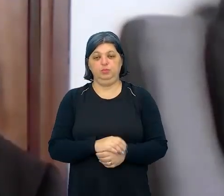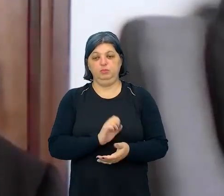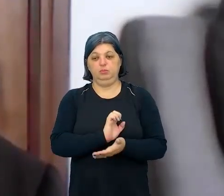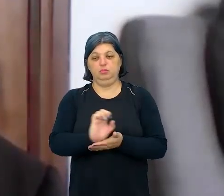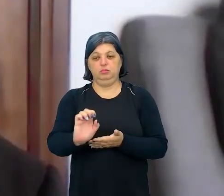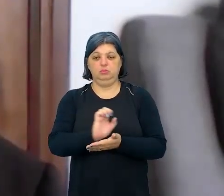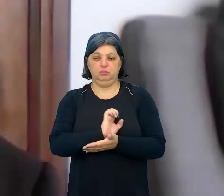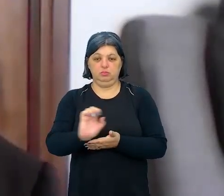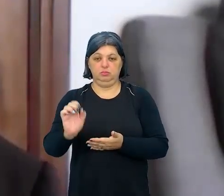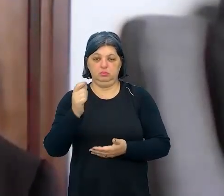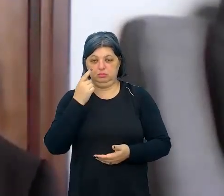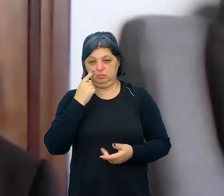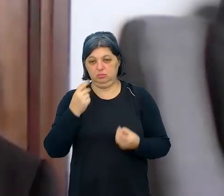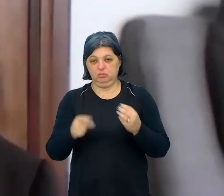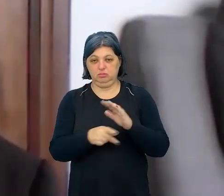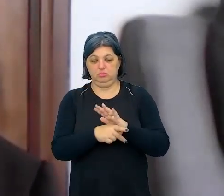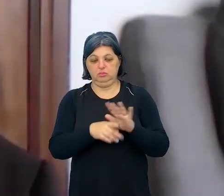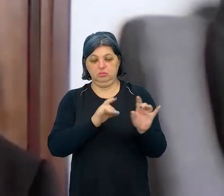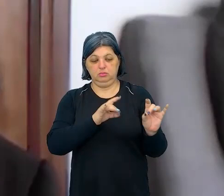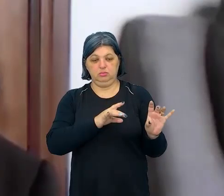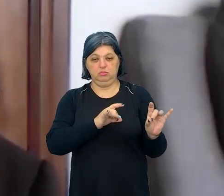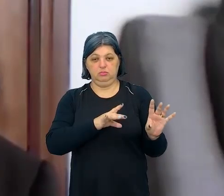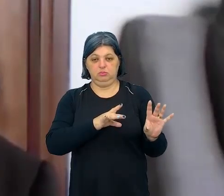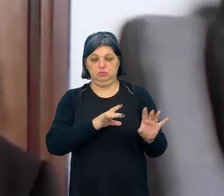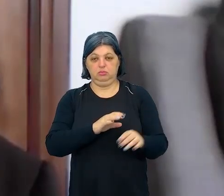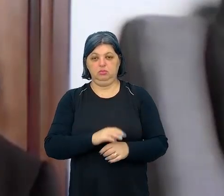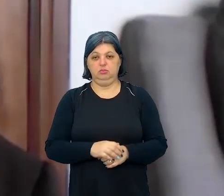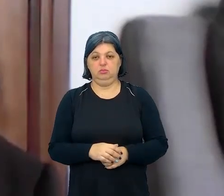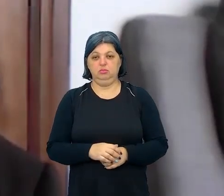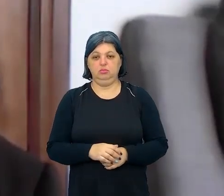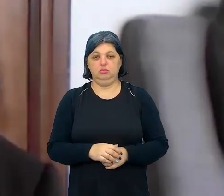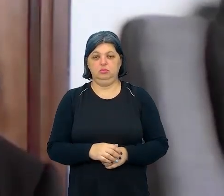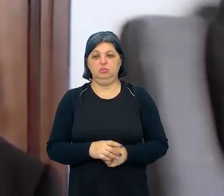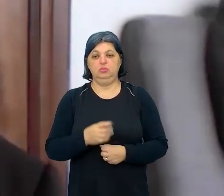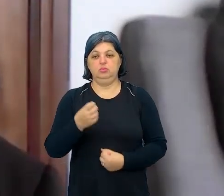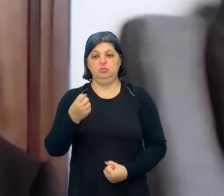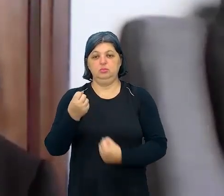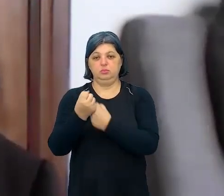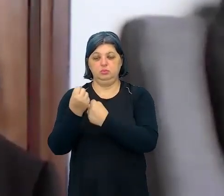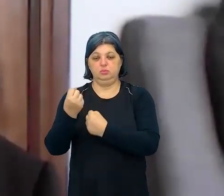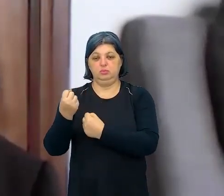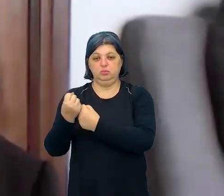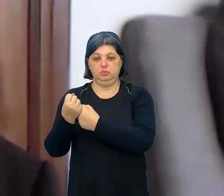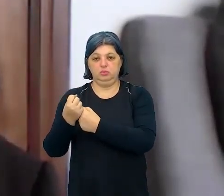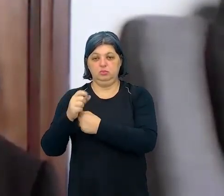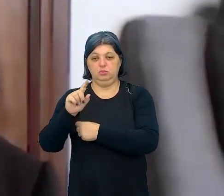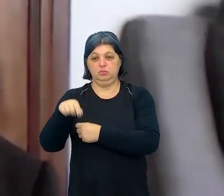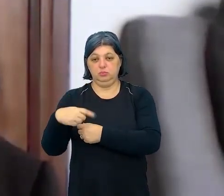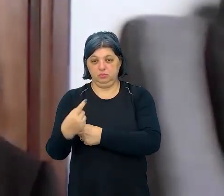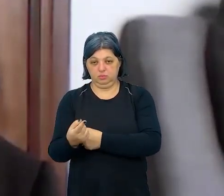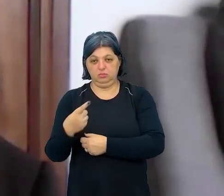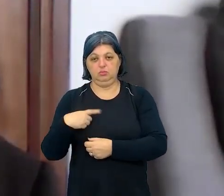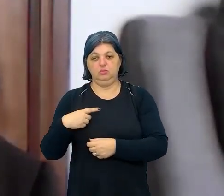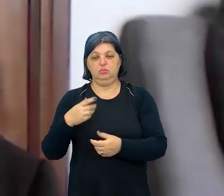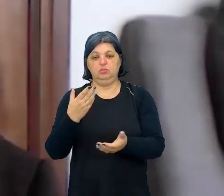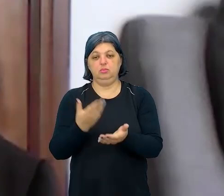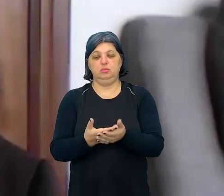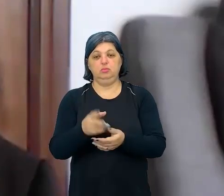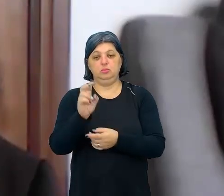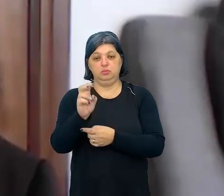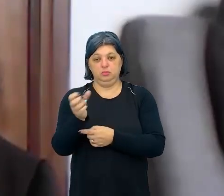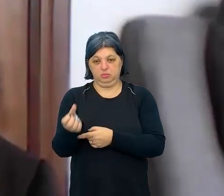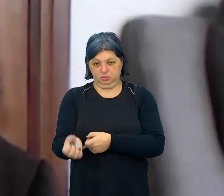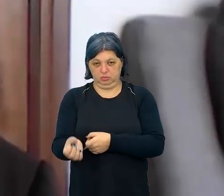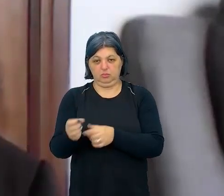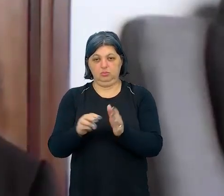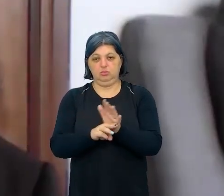né? Algumas técnicas aqui da substituição. Depois ele trabalha na aula 5 e 6 com o